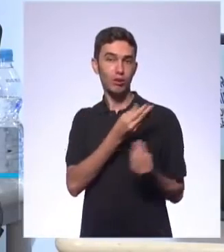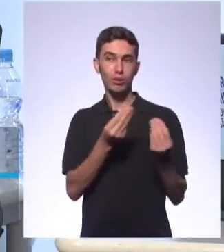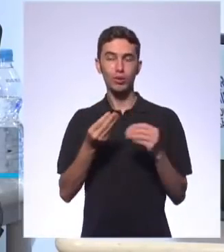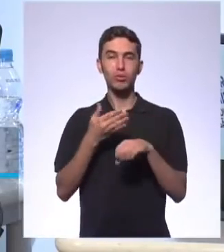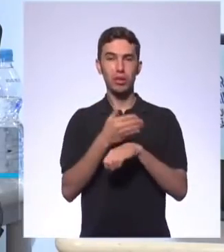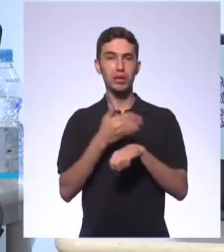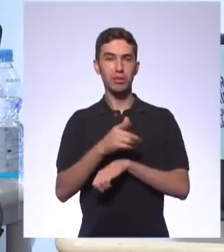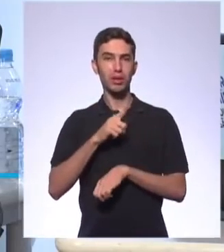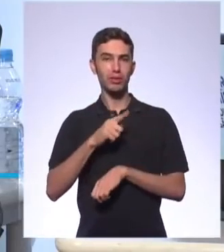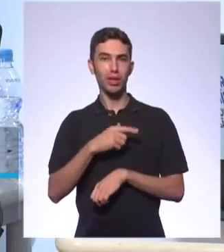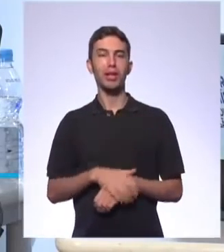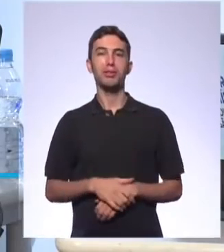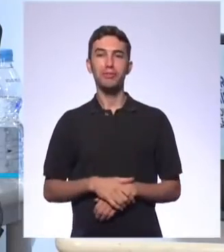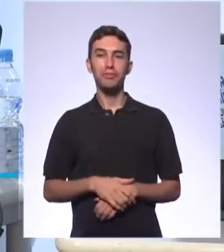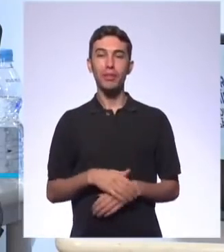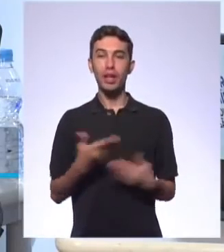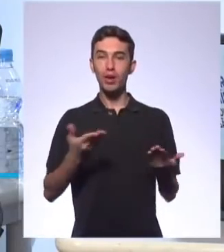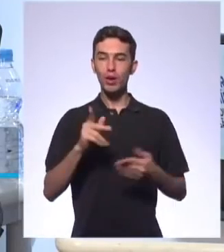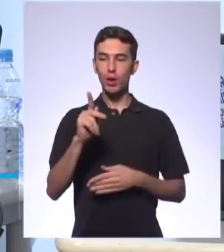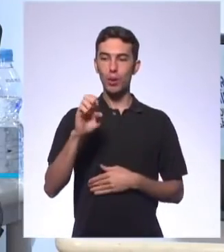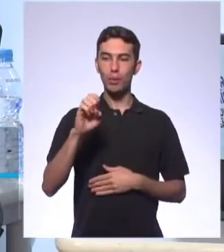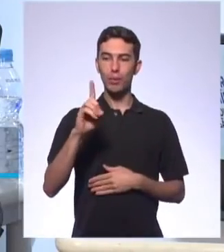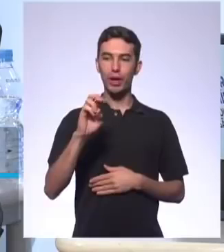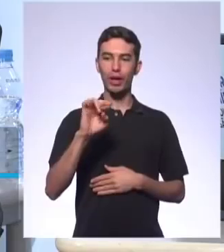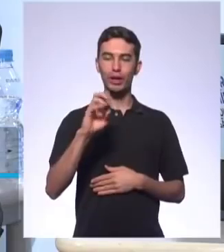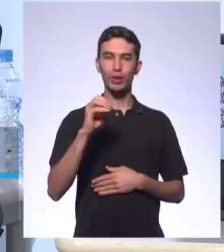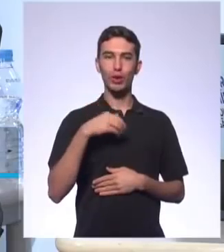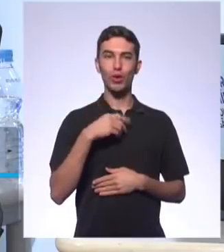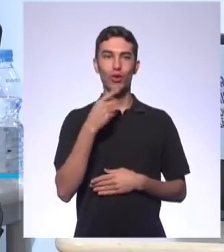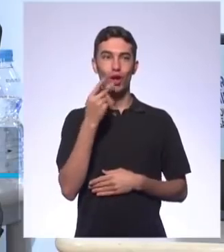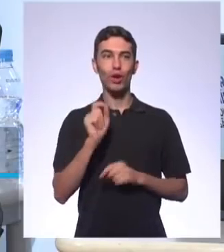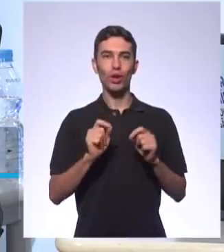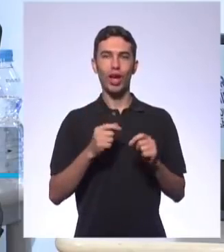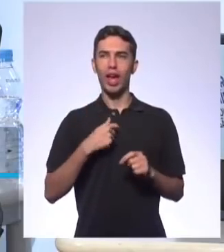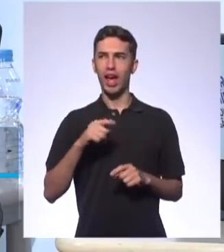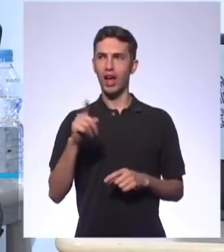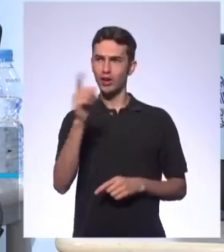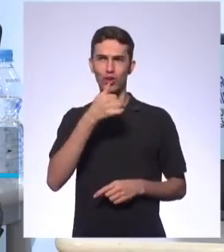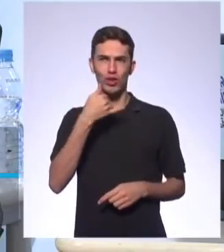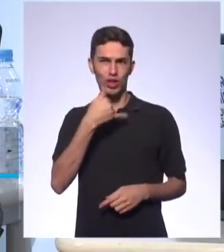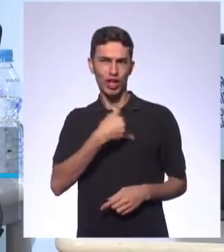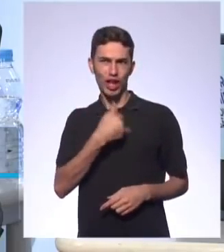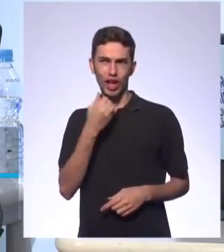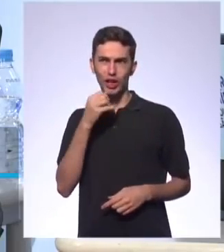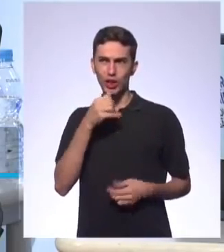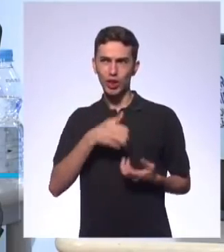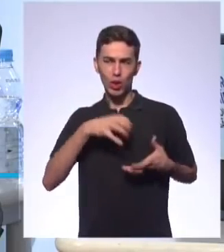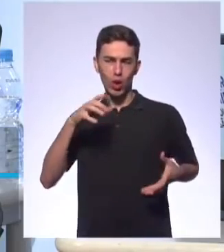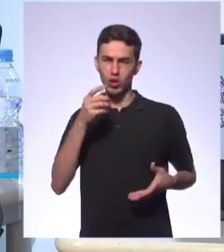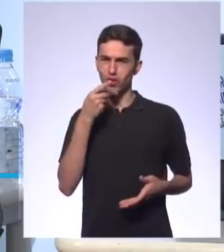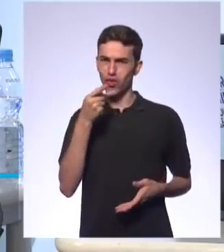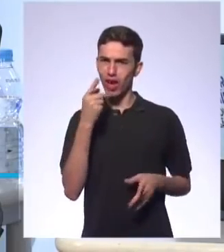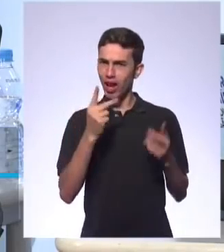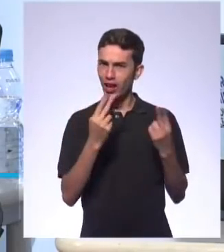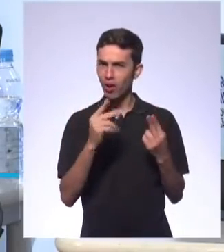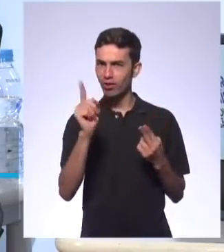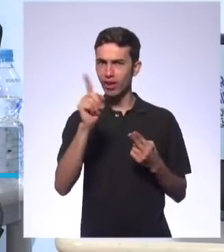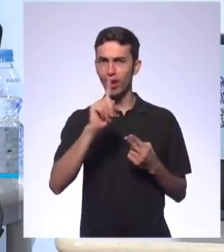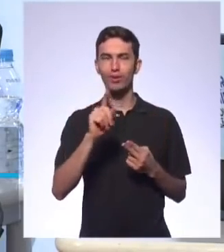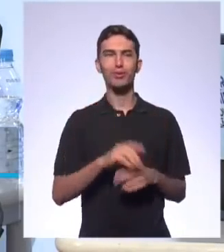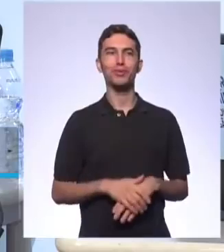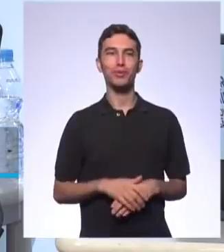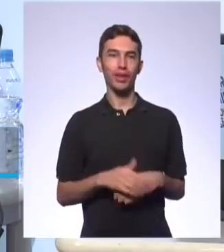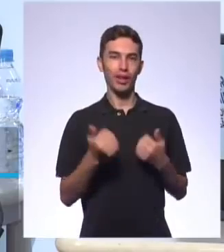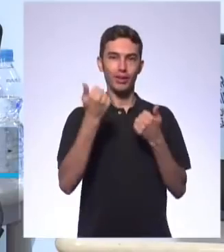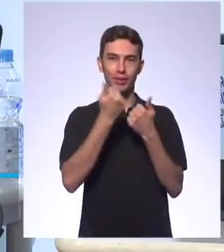né? Agora o Pedro colocou, da Prof. Fabiana, idosos não falam assim. Idosos não falam assim. Será? Já